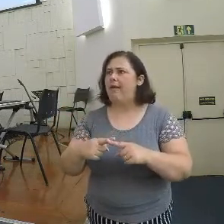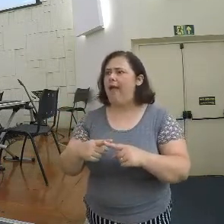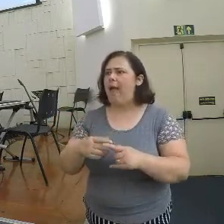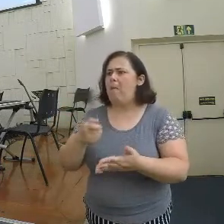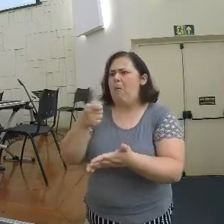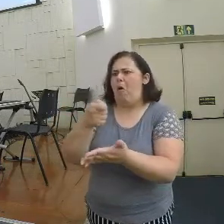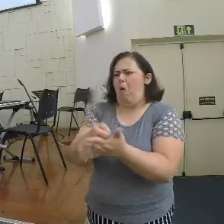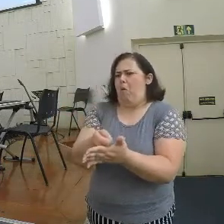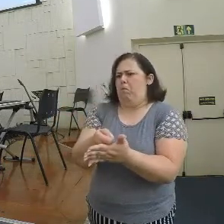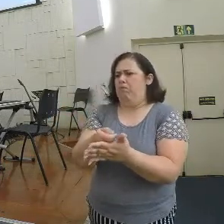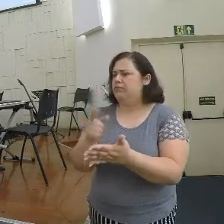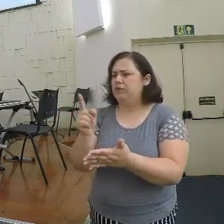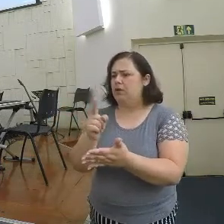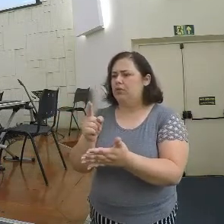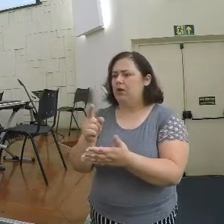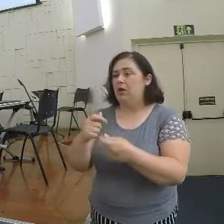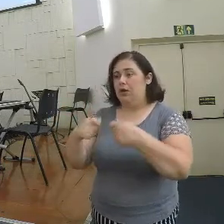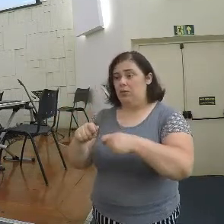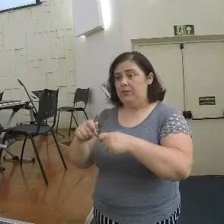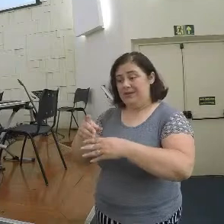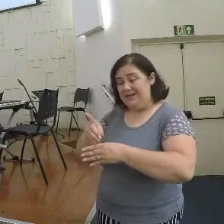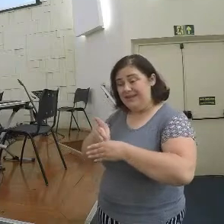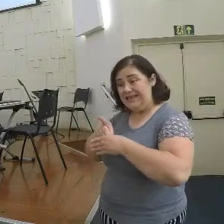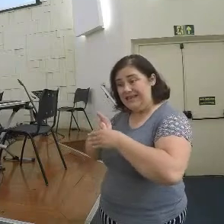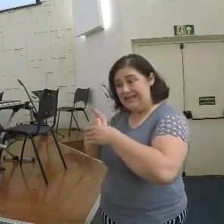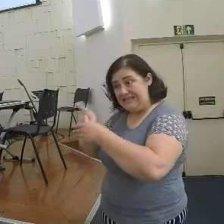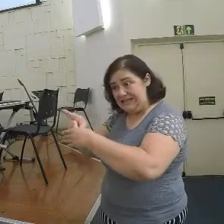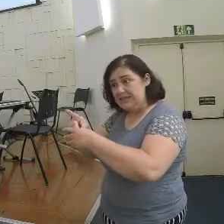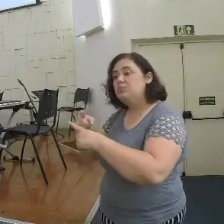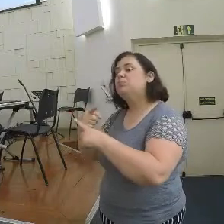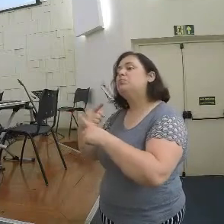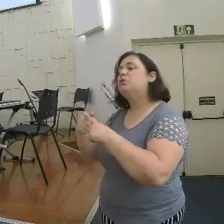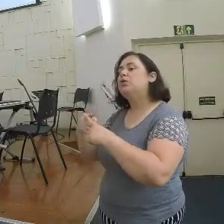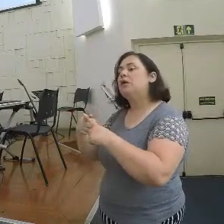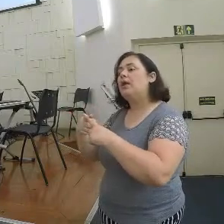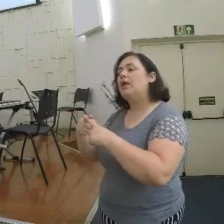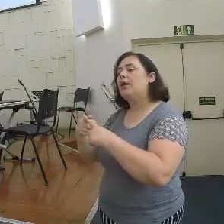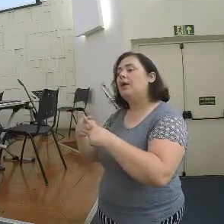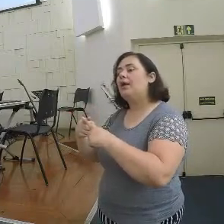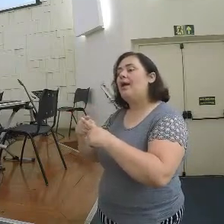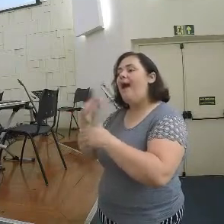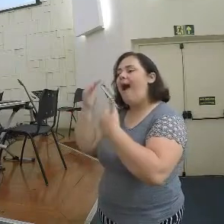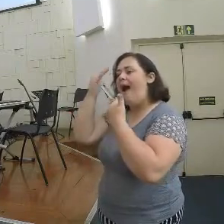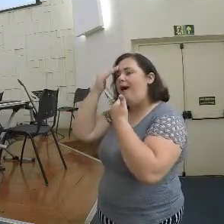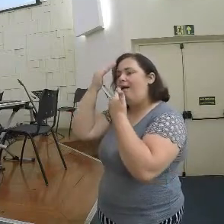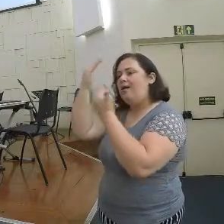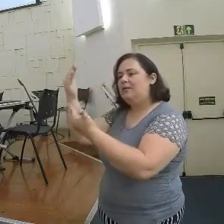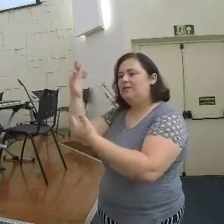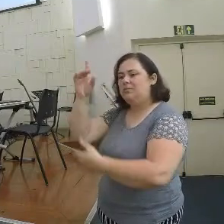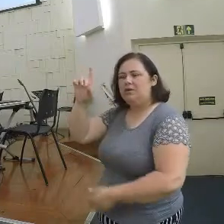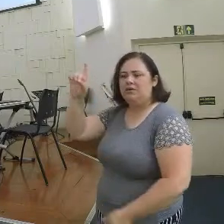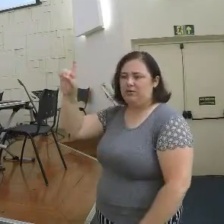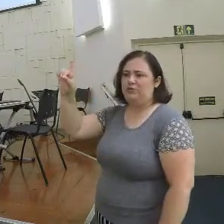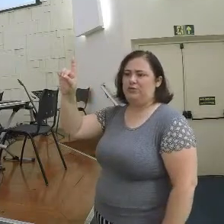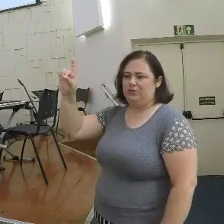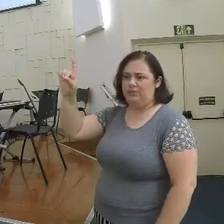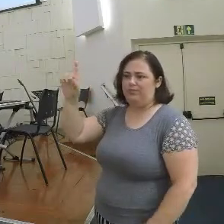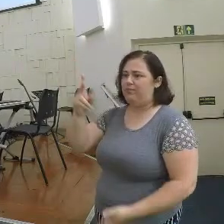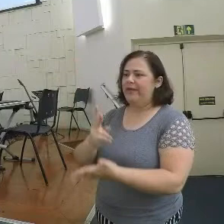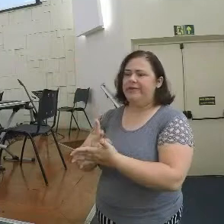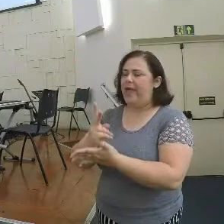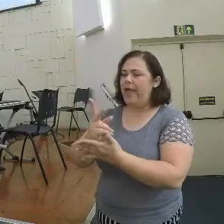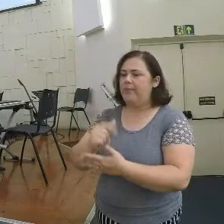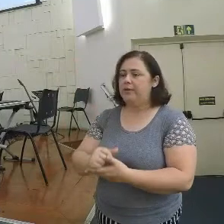Abraão tinha para oferecer quando ainda se chamava Abrão. O meu conselho a você é, em oração, peça a